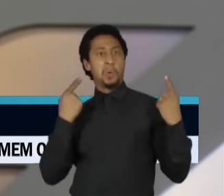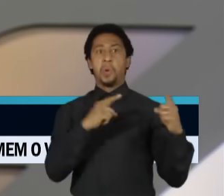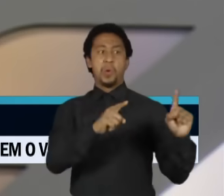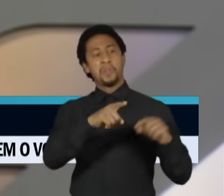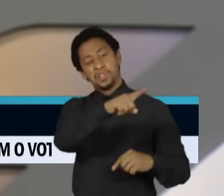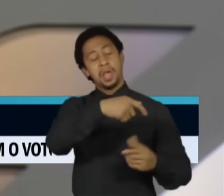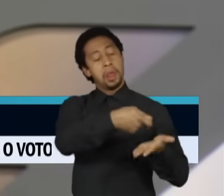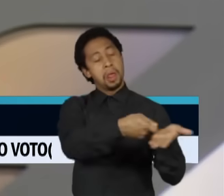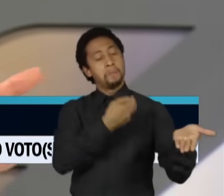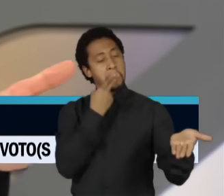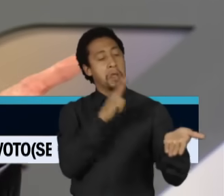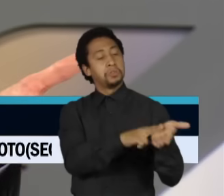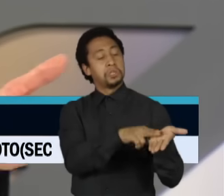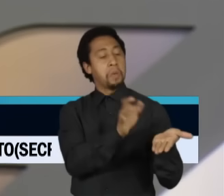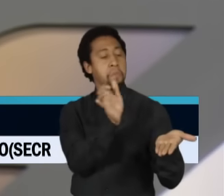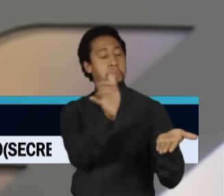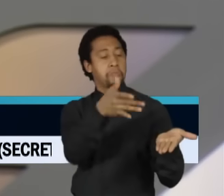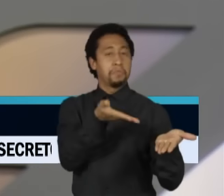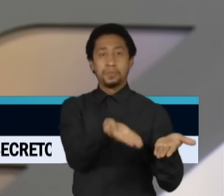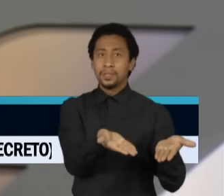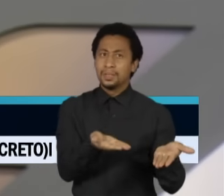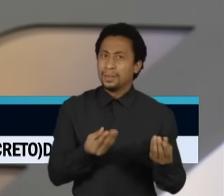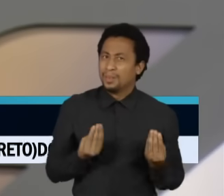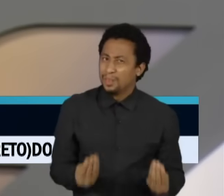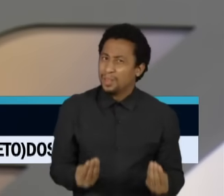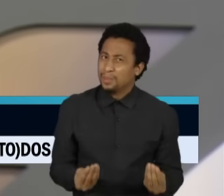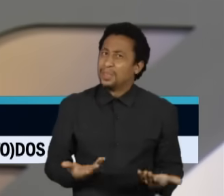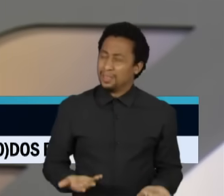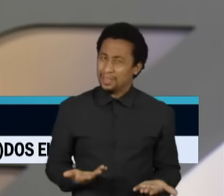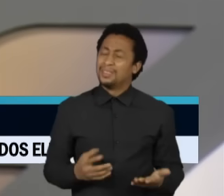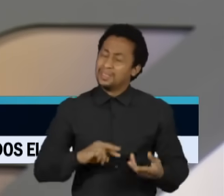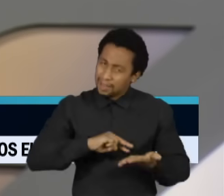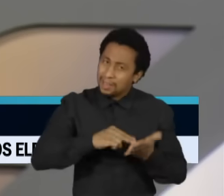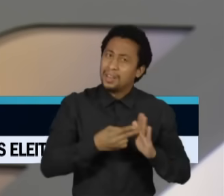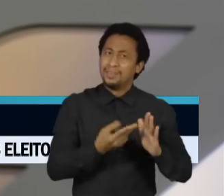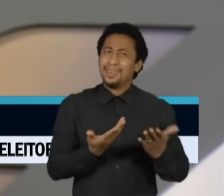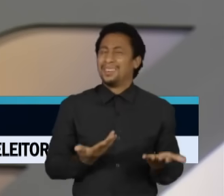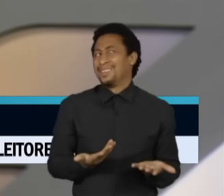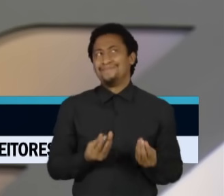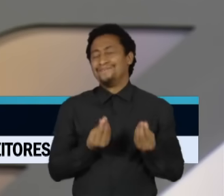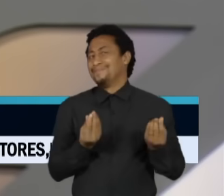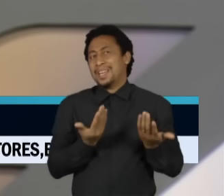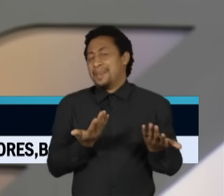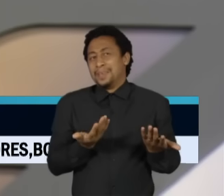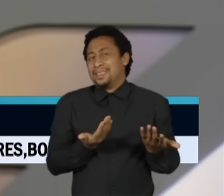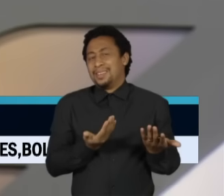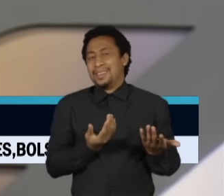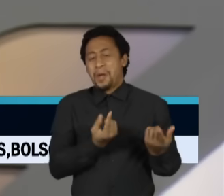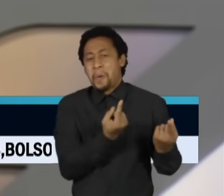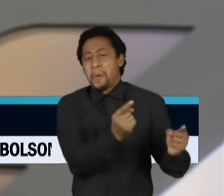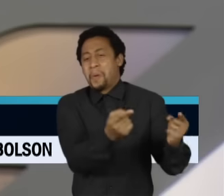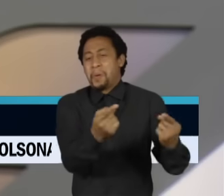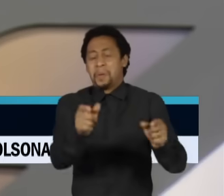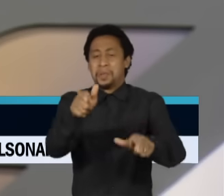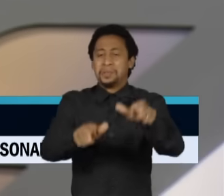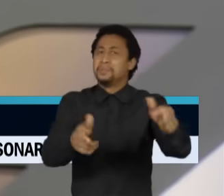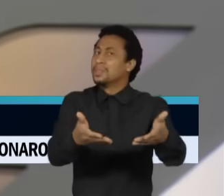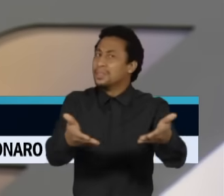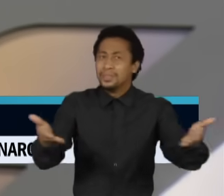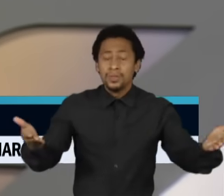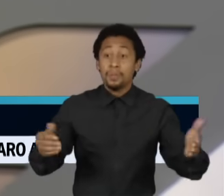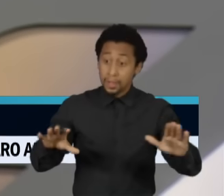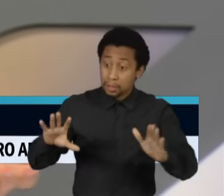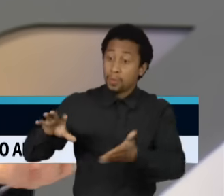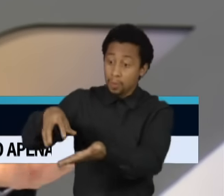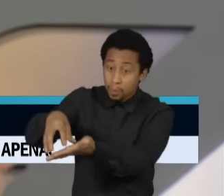cartinha. Isso é é muito ofensivo eh pro nível das pessoas e da das